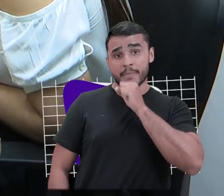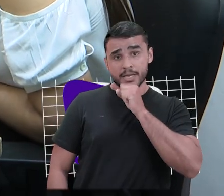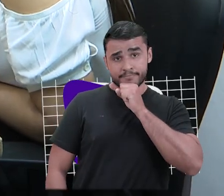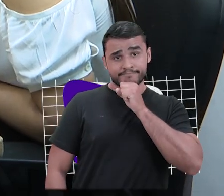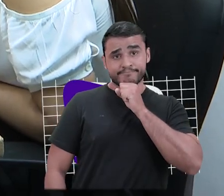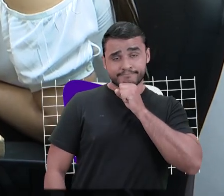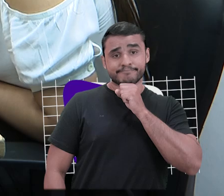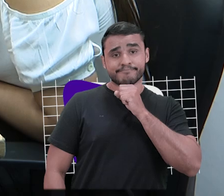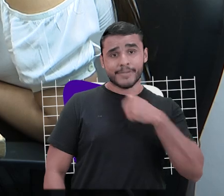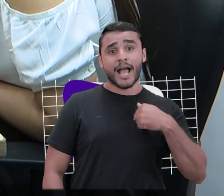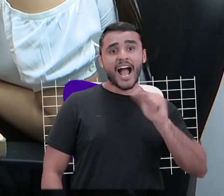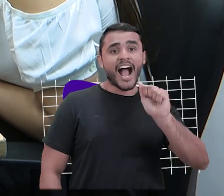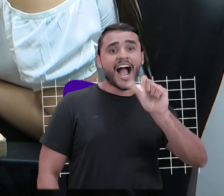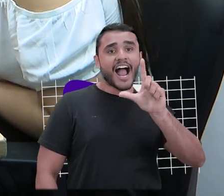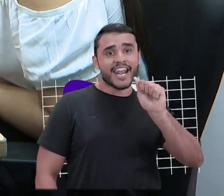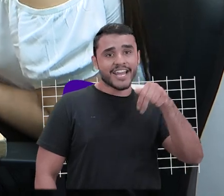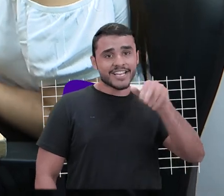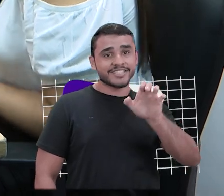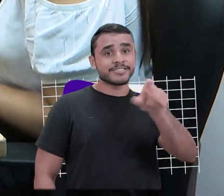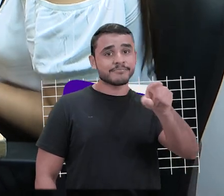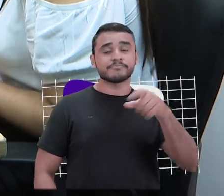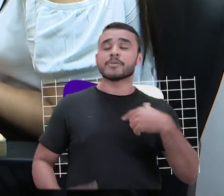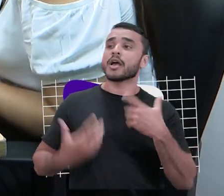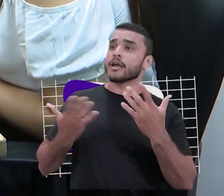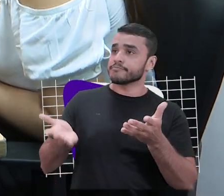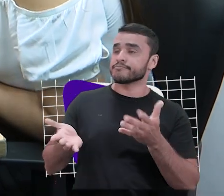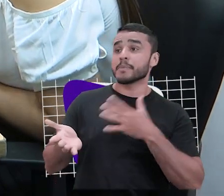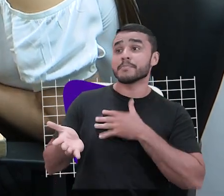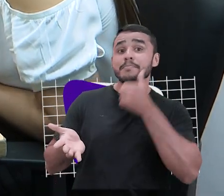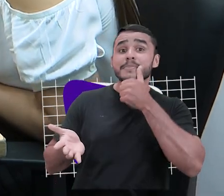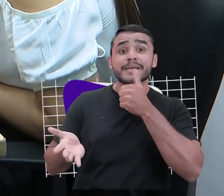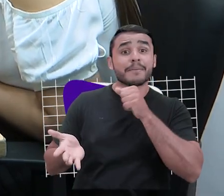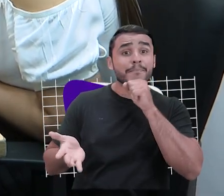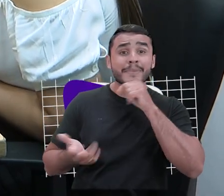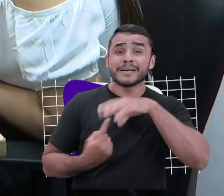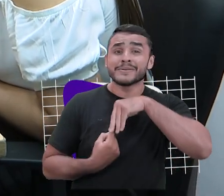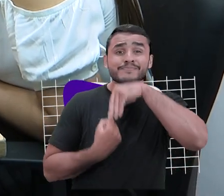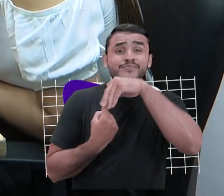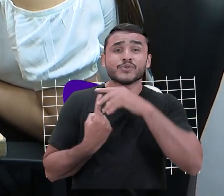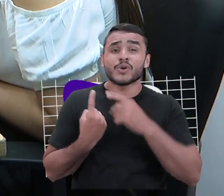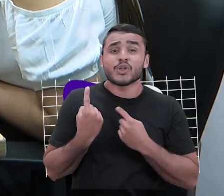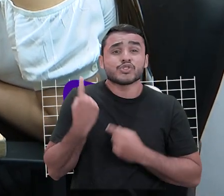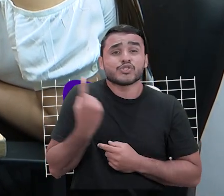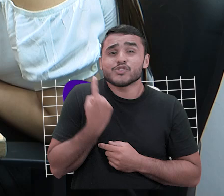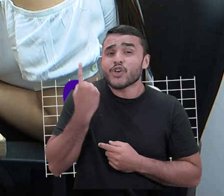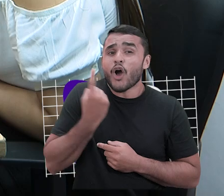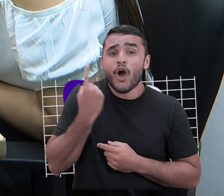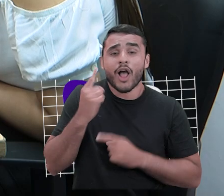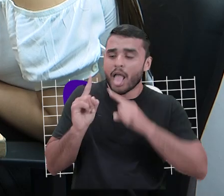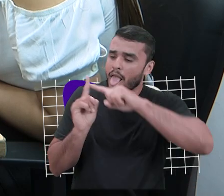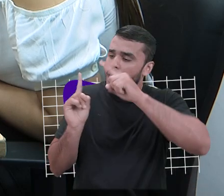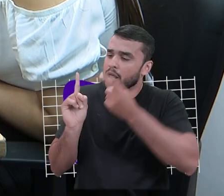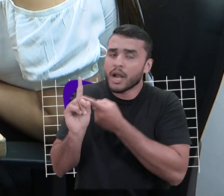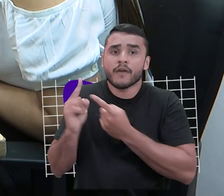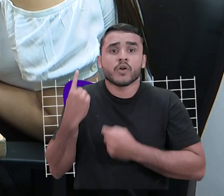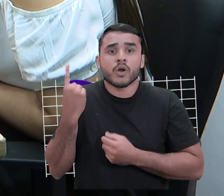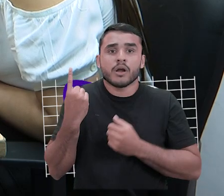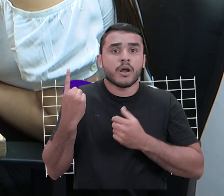solo, desde que ela engravidou, ela foi solo, né? E a minha mãe, dentro